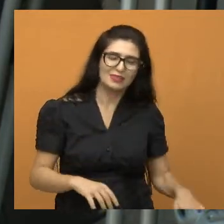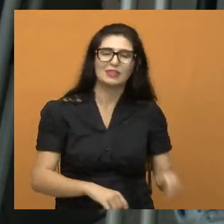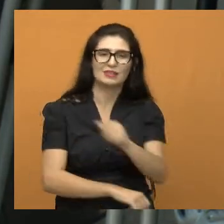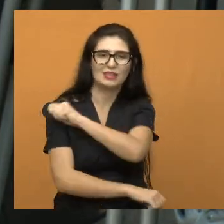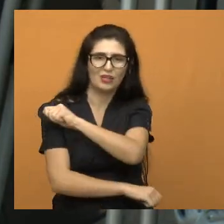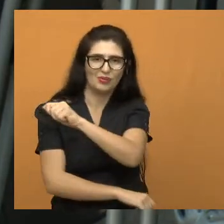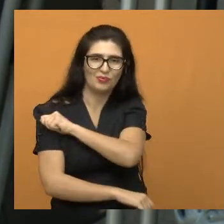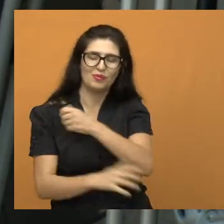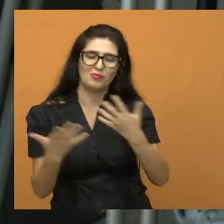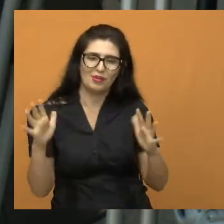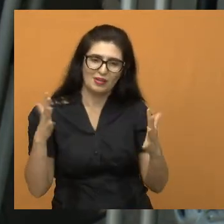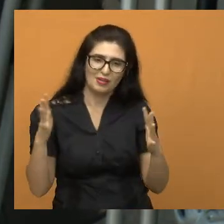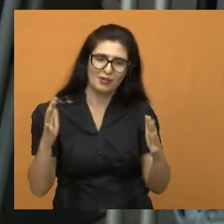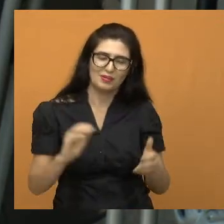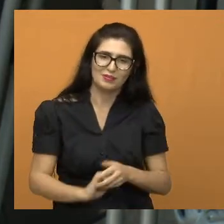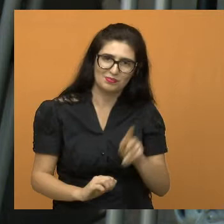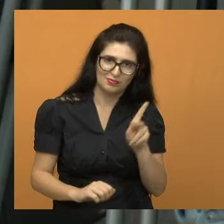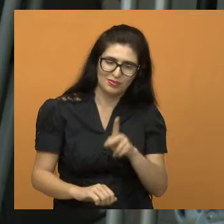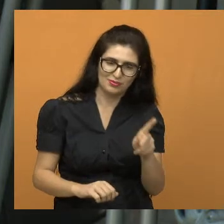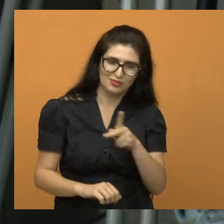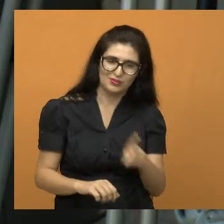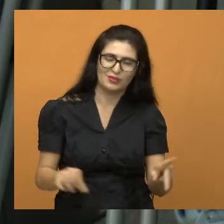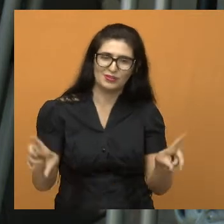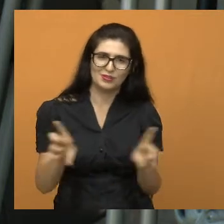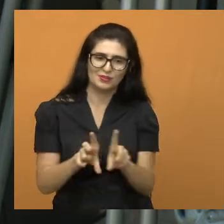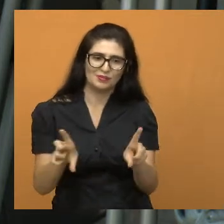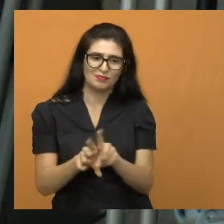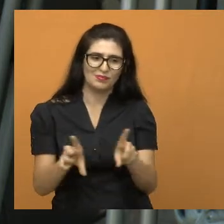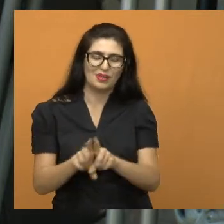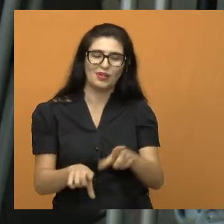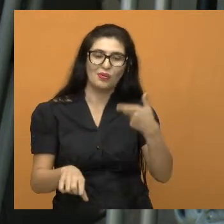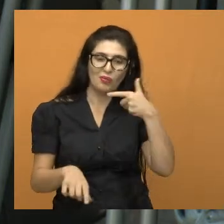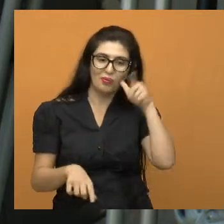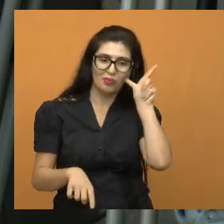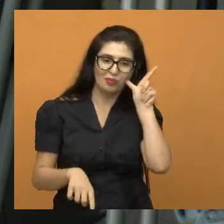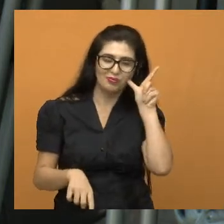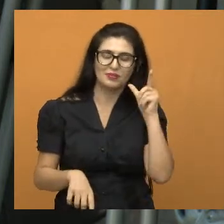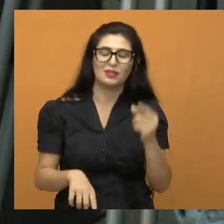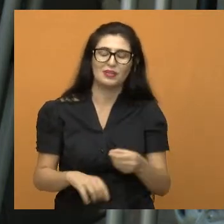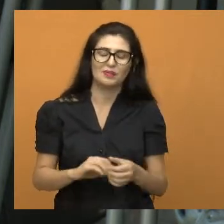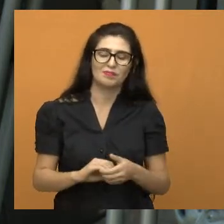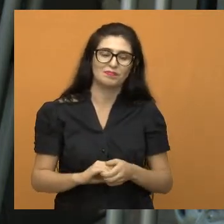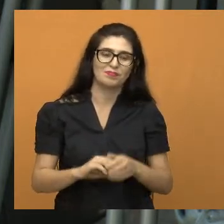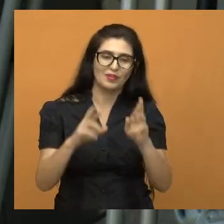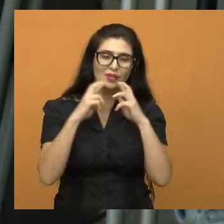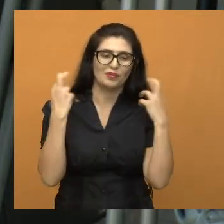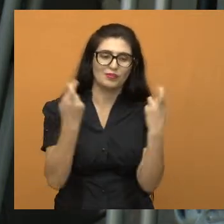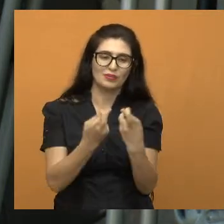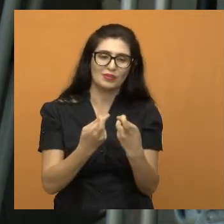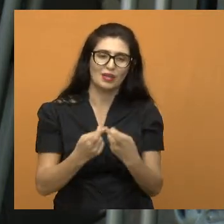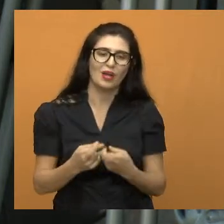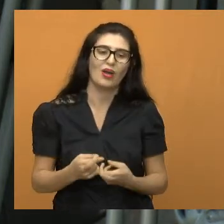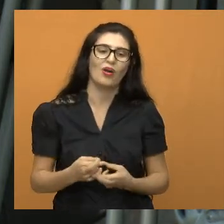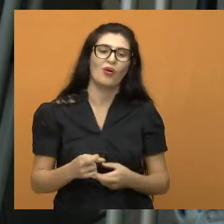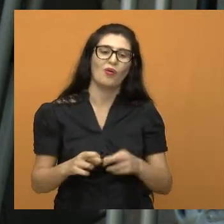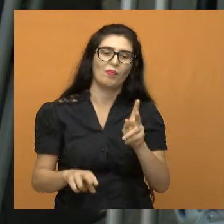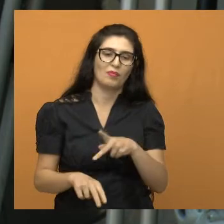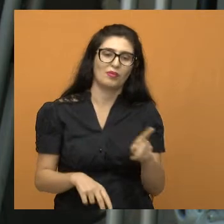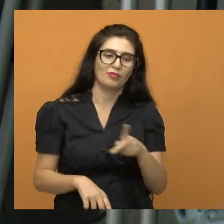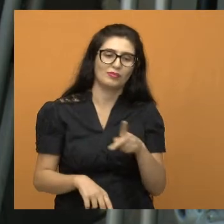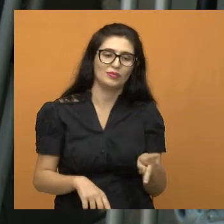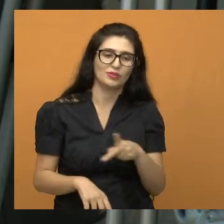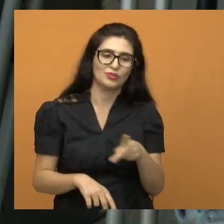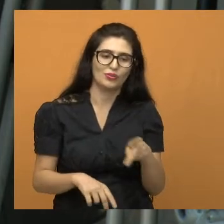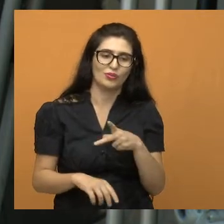trabalho. Eu sou professora também, né? Ontem estive reunida com as orientadoras educacionais